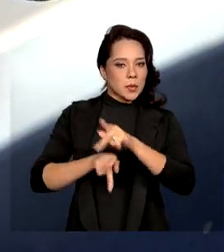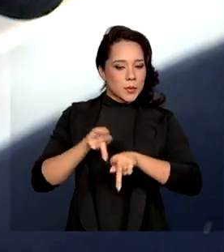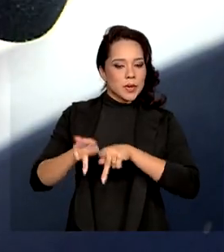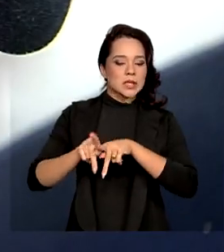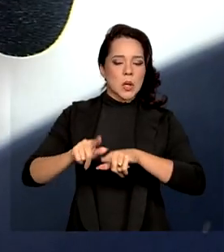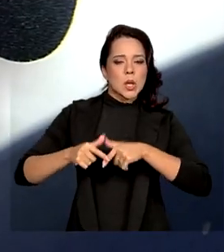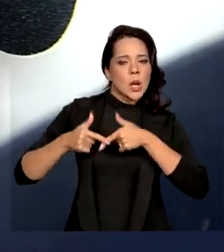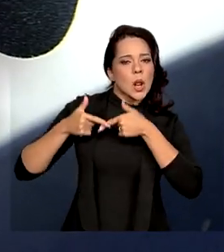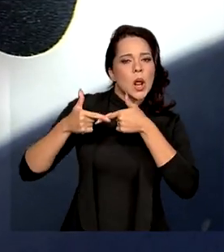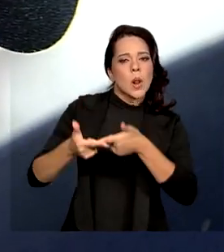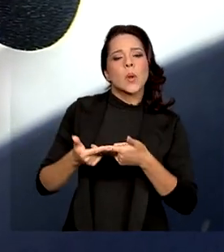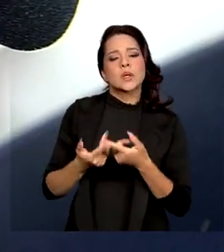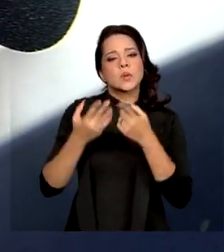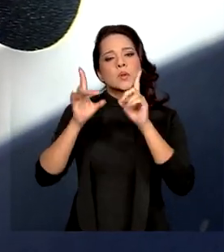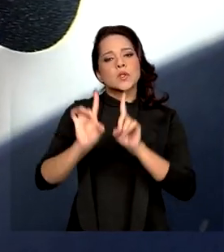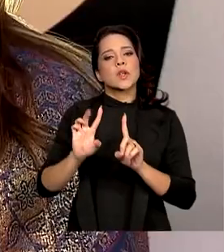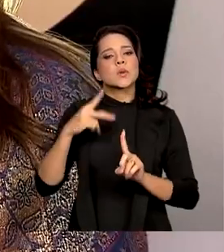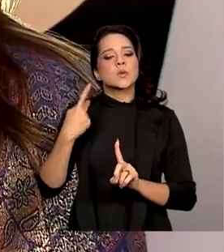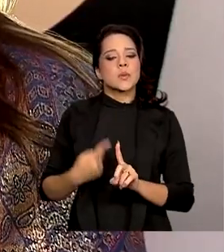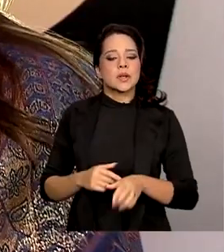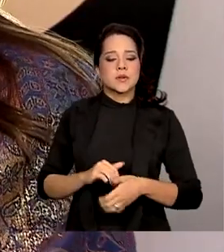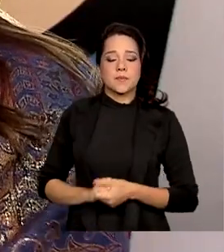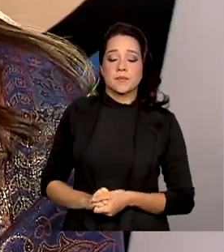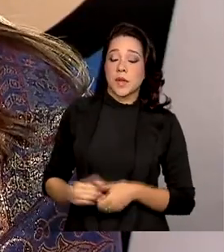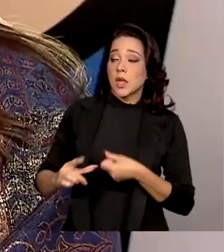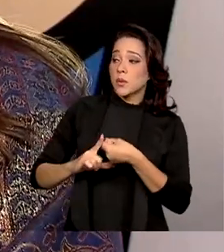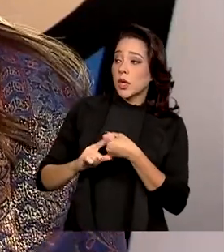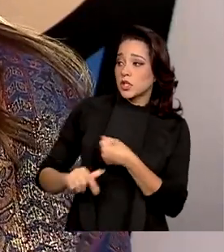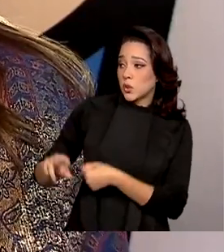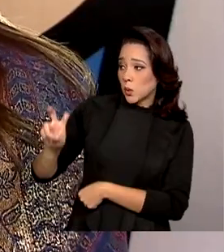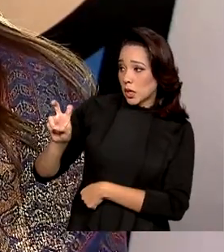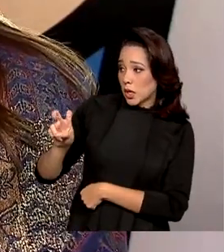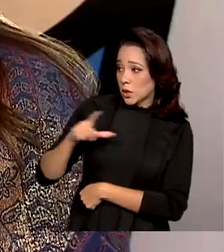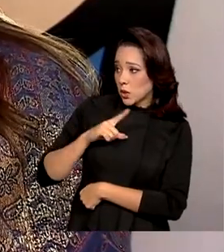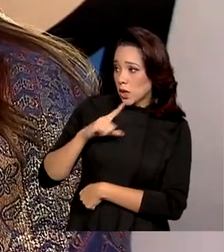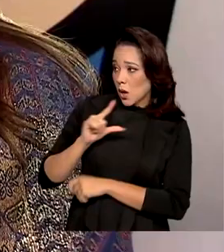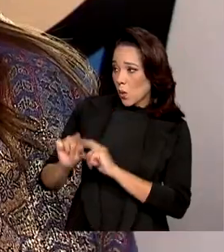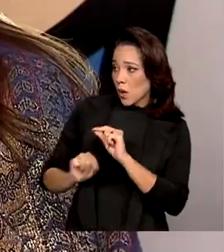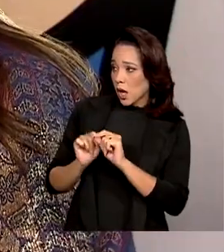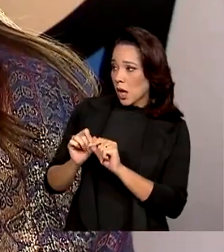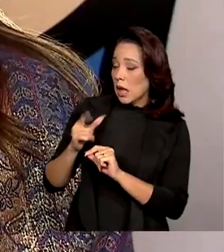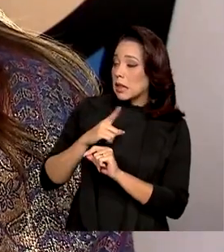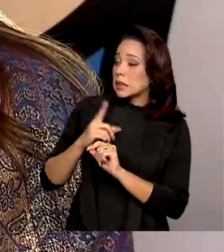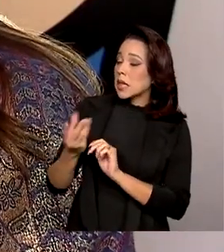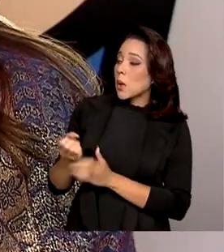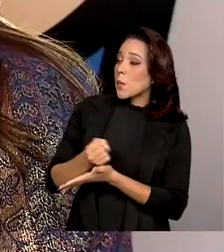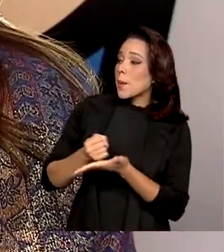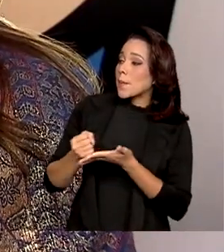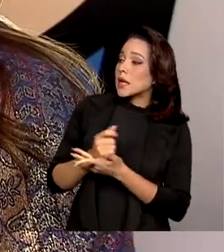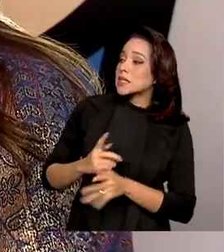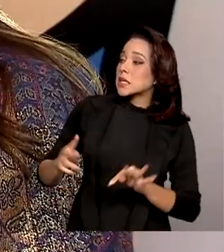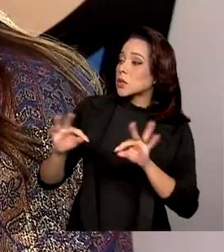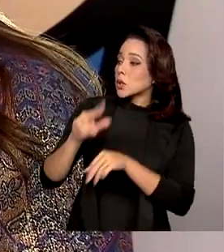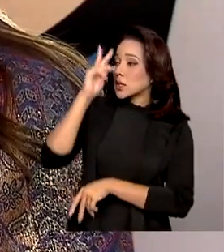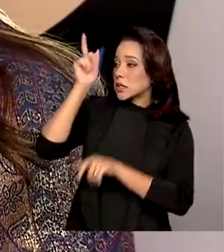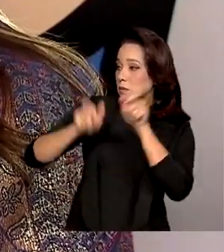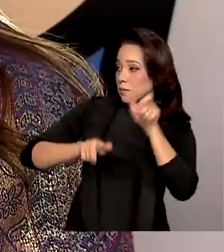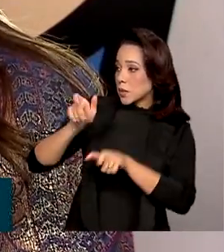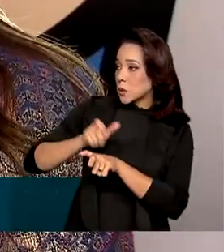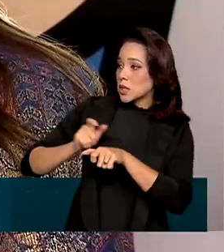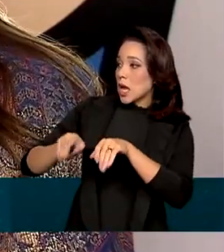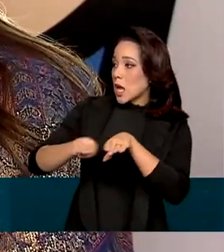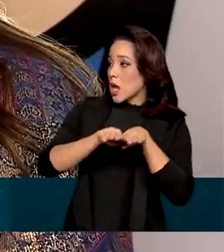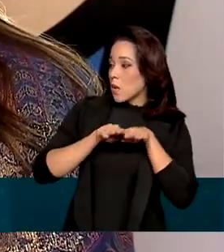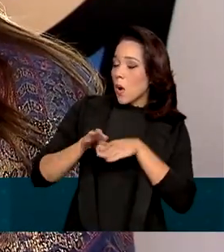na luta pelos direitos humanos. No artigo 5º, nós temos ali uma premissa de que todas as pessoas são